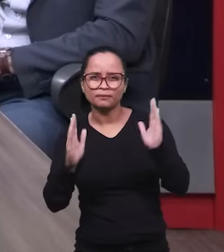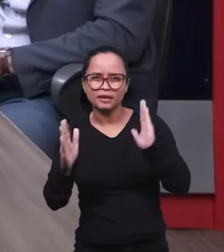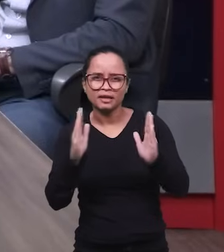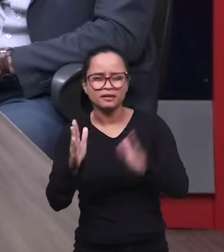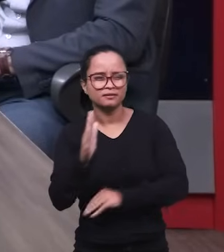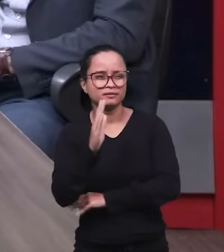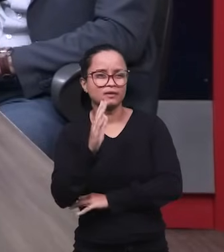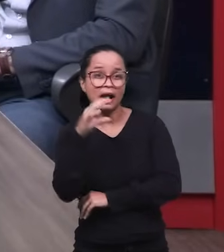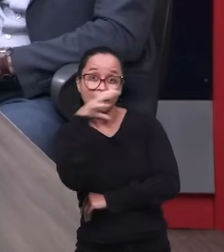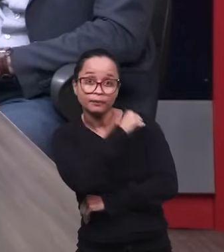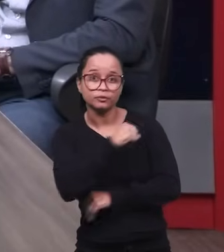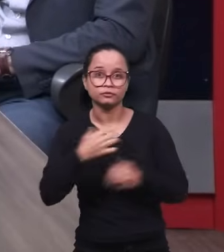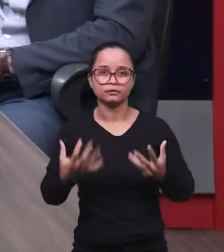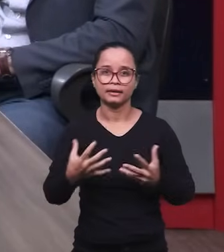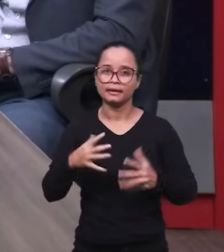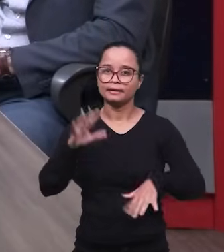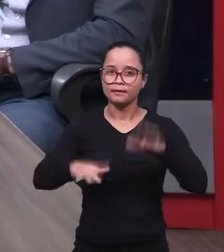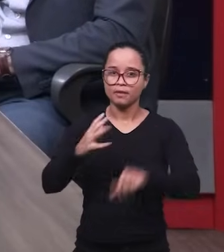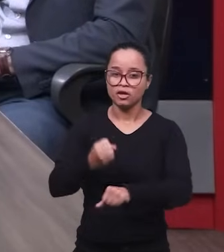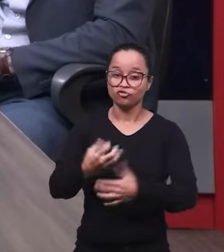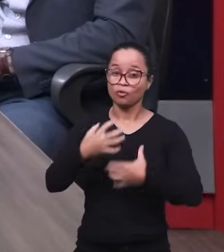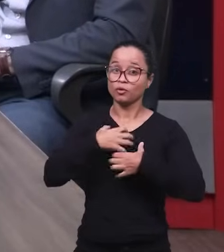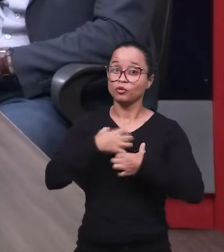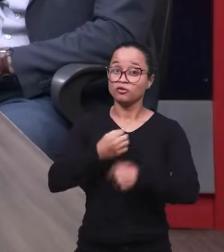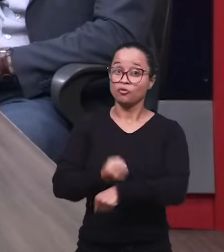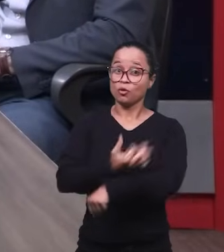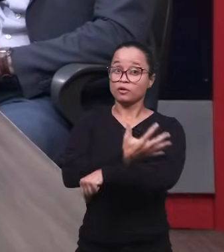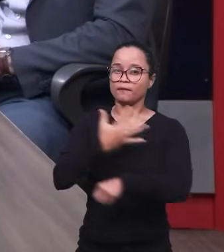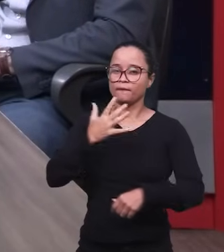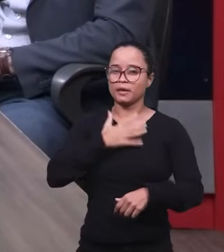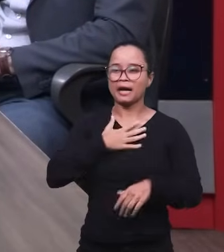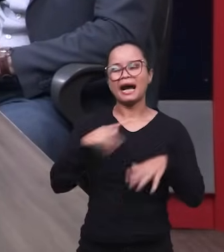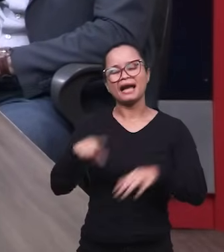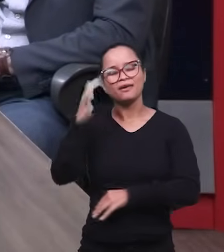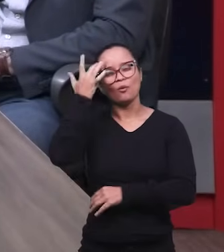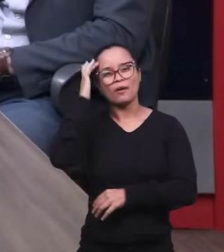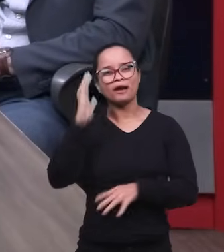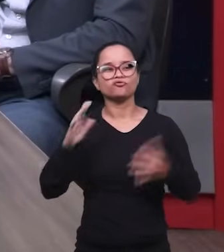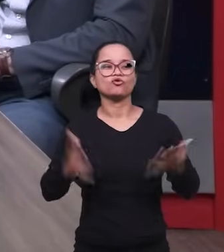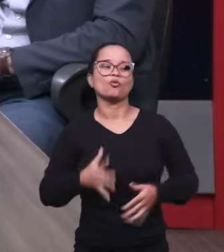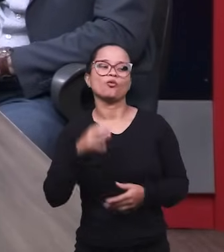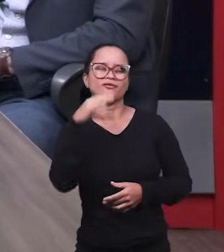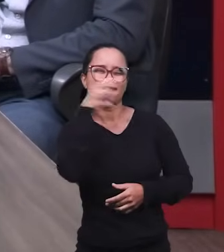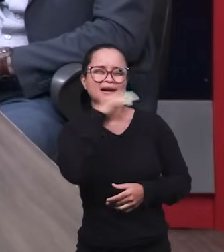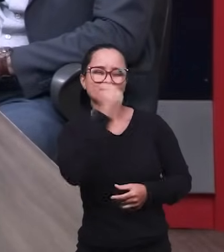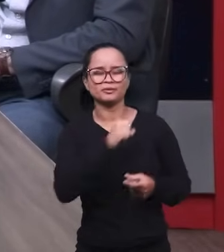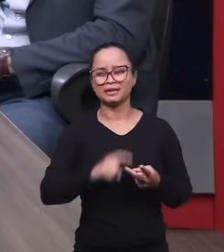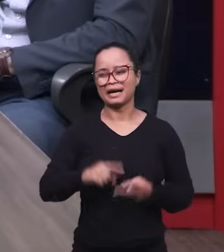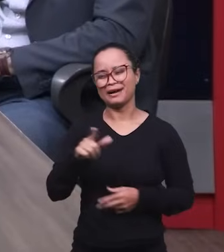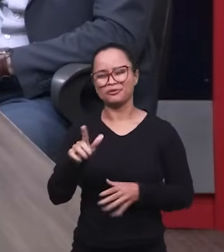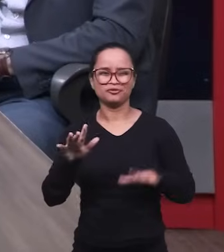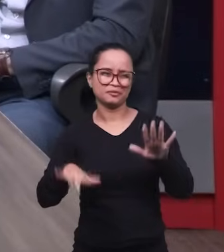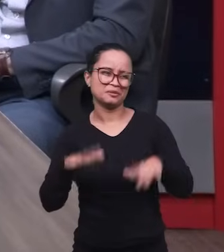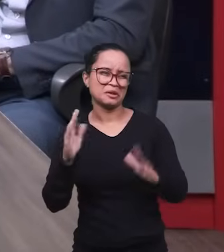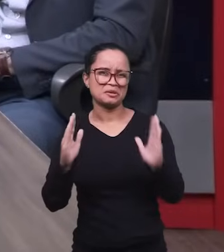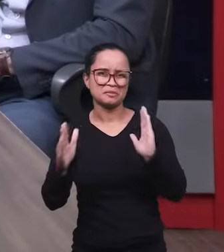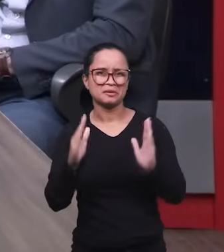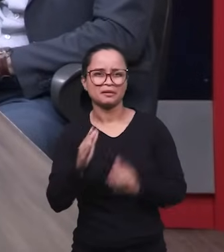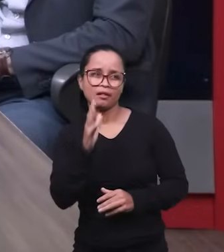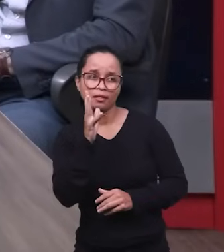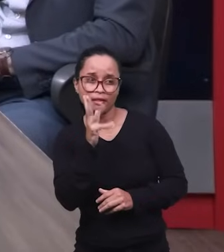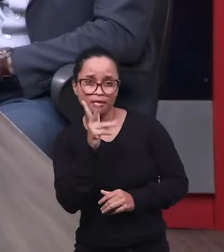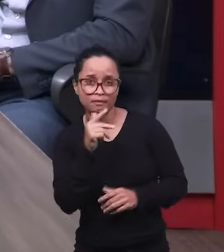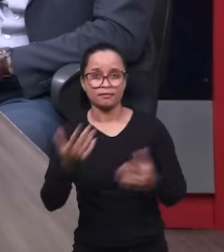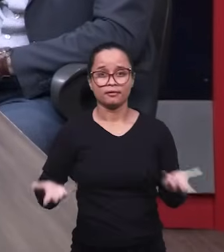minhas emoções. Então você vai achar assim, não, hoje eu estou achando que o tempo está passando mais rápido. Hoje eu estou achando que o tempo está passando